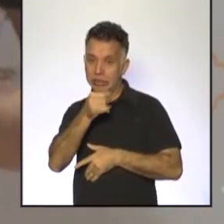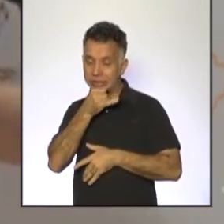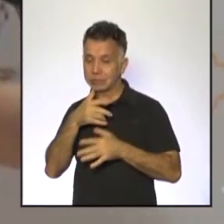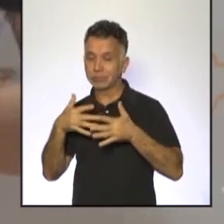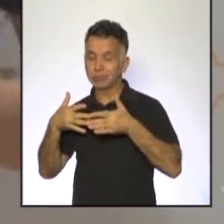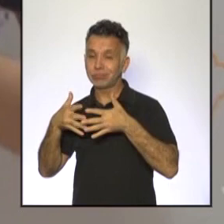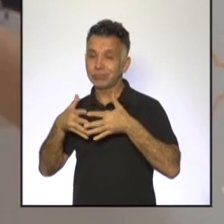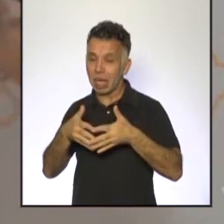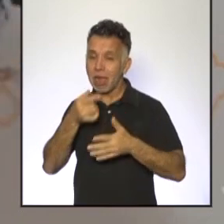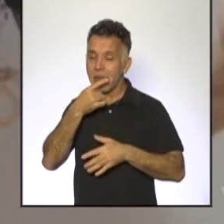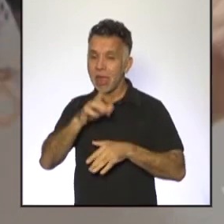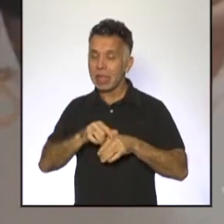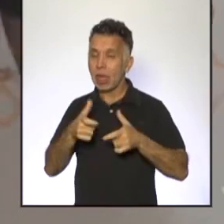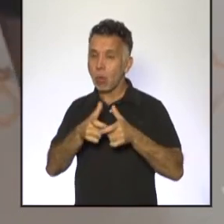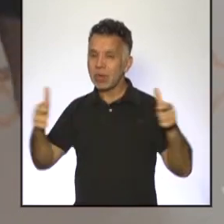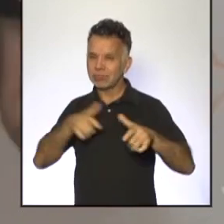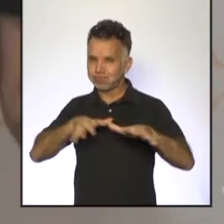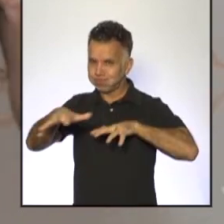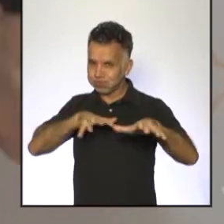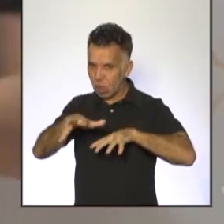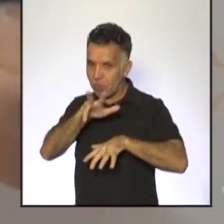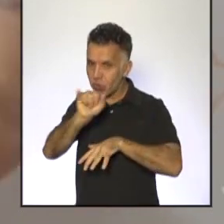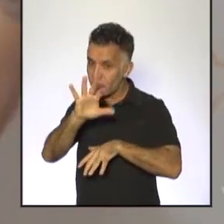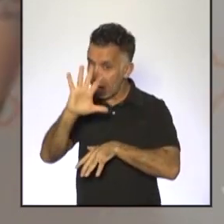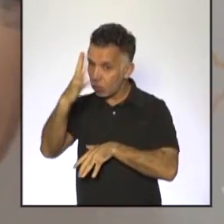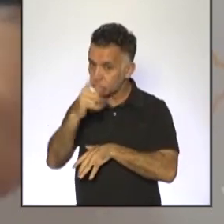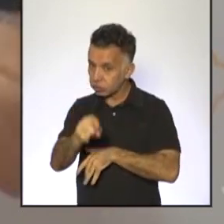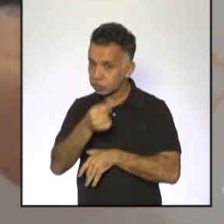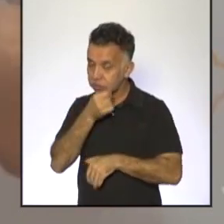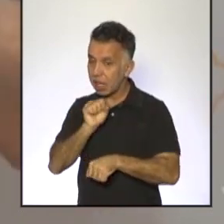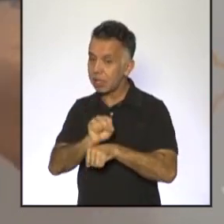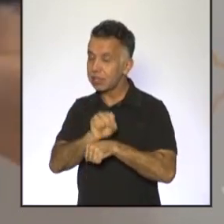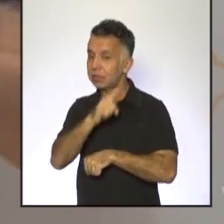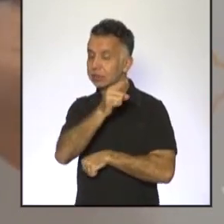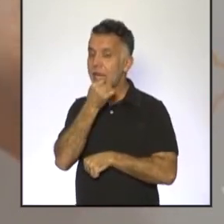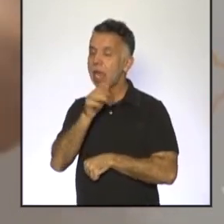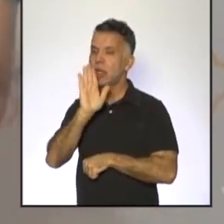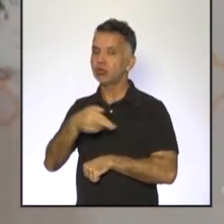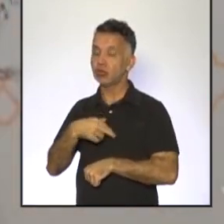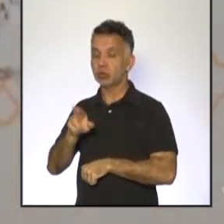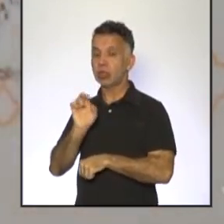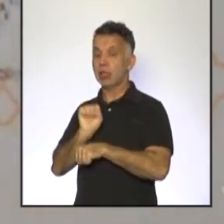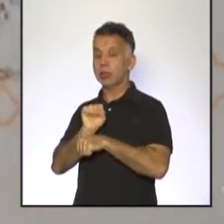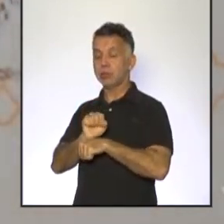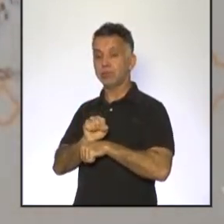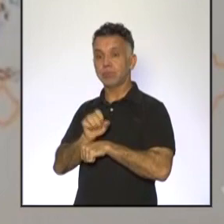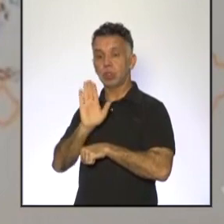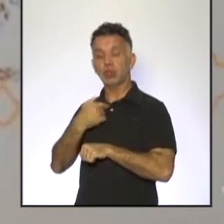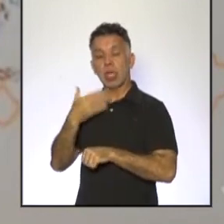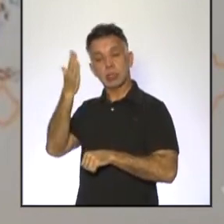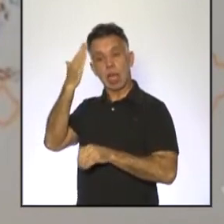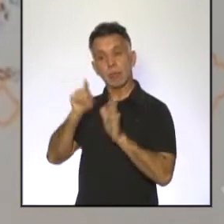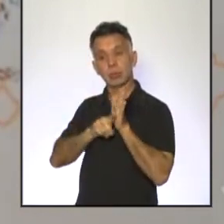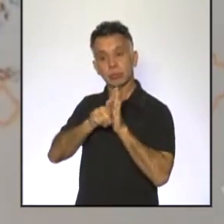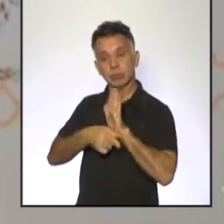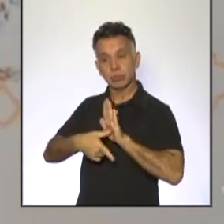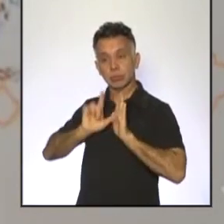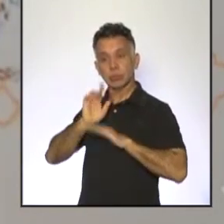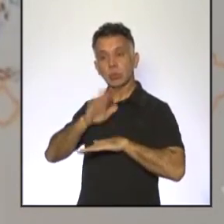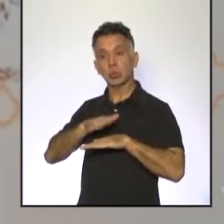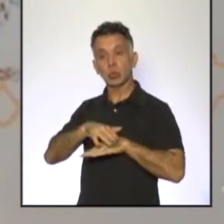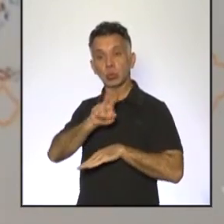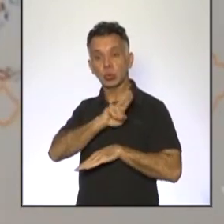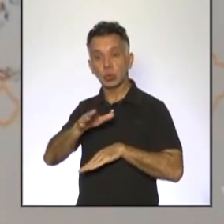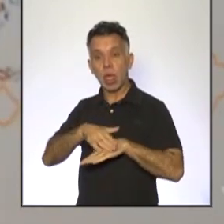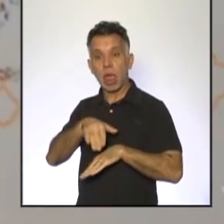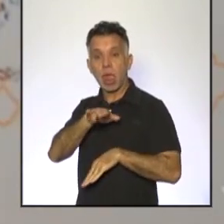perspectiva de que um grande terremoto vai chegar. Esse terremoto tem nome, é o Big One. Esse Big One poderia ser